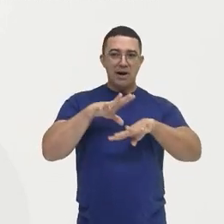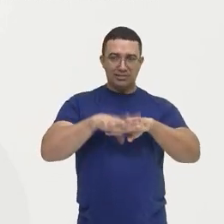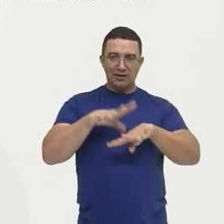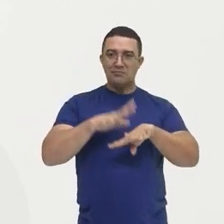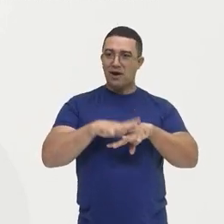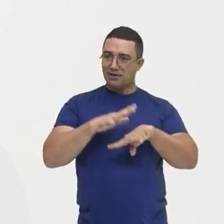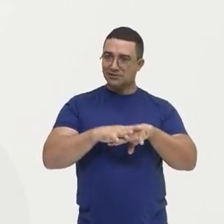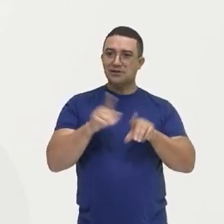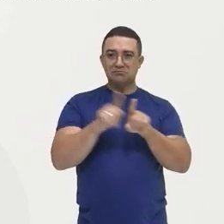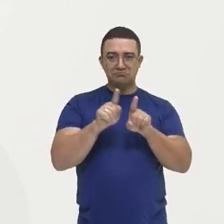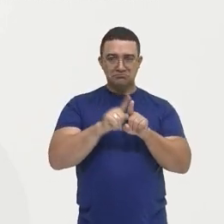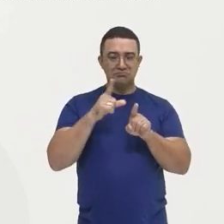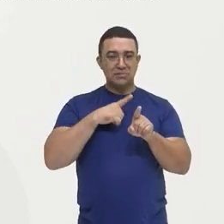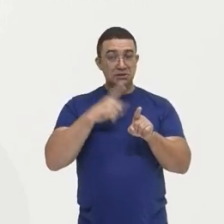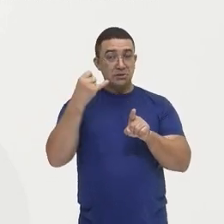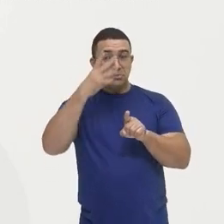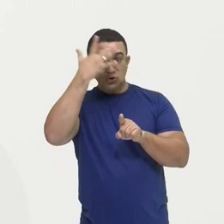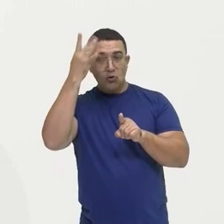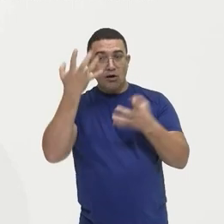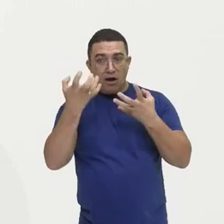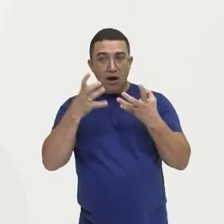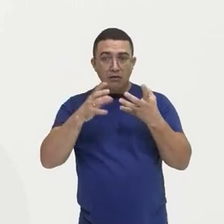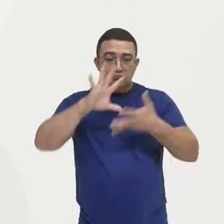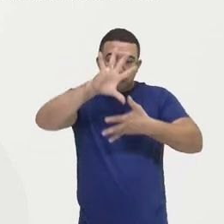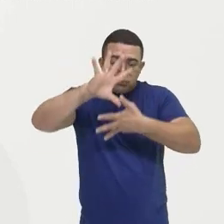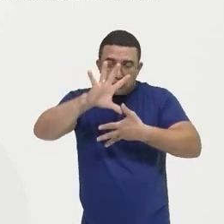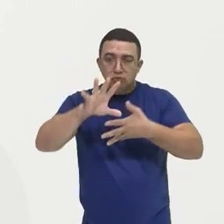que quiser elaborar mapas, né, for